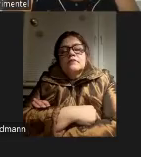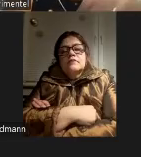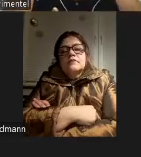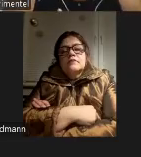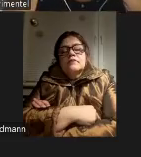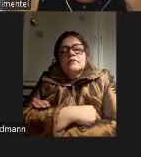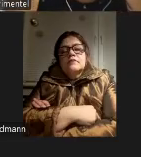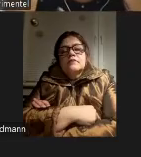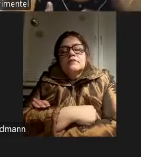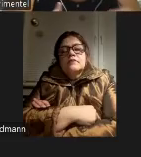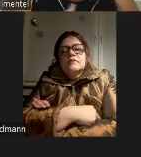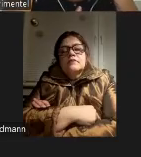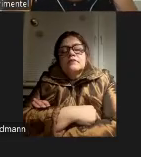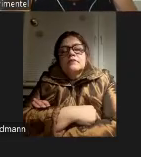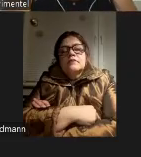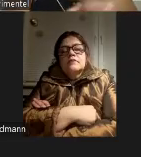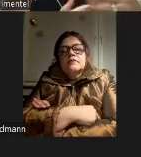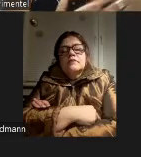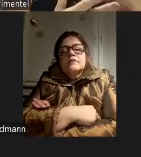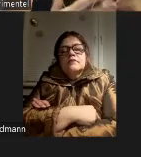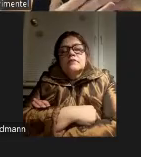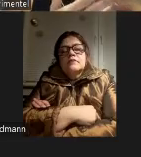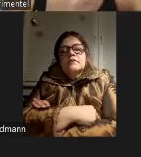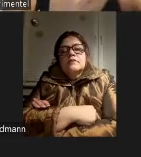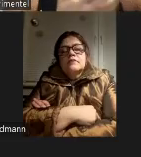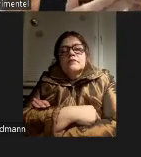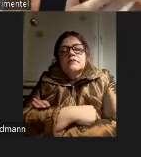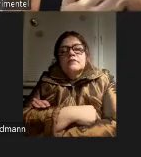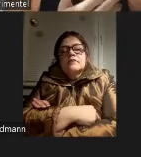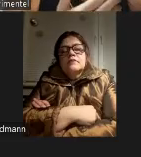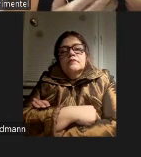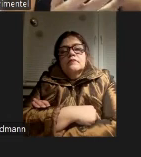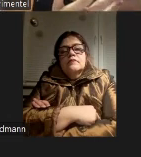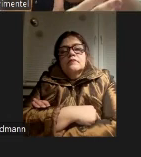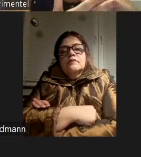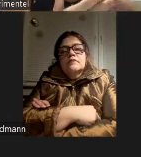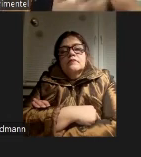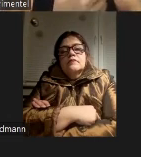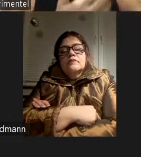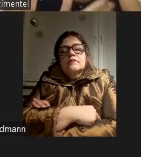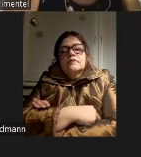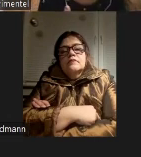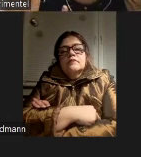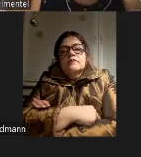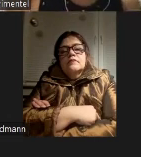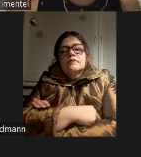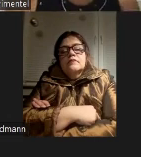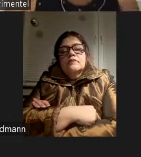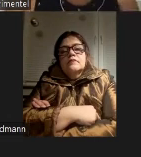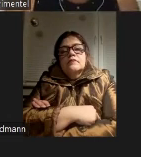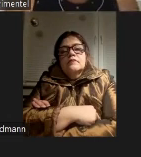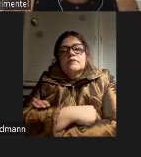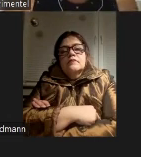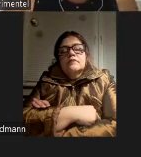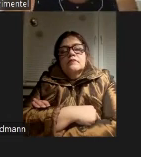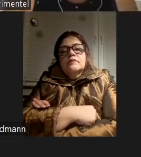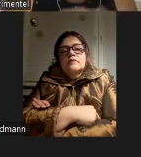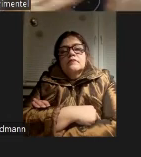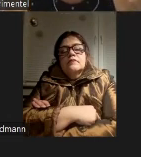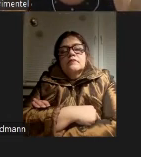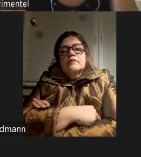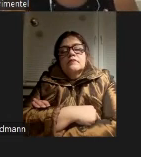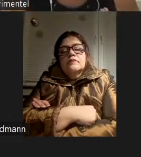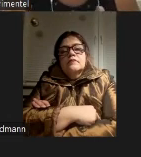E se não melhorar a evolução, impedir a evolução, retardar a evolução dessas doenças. Então, a